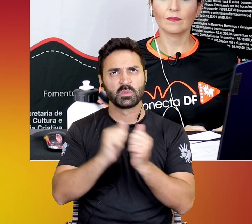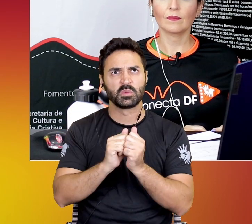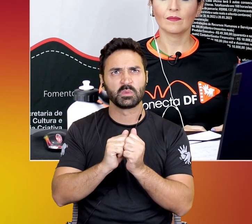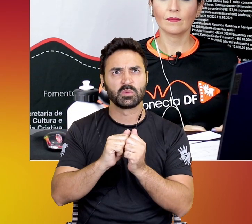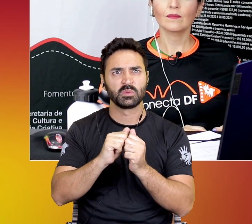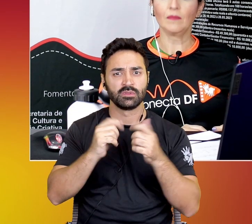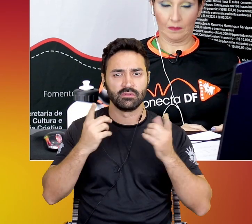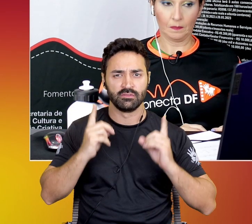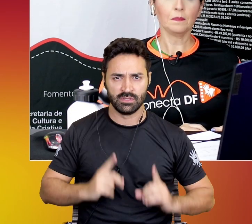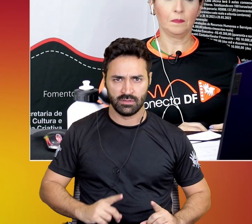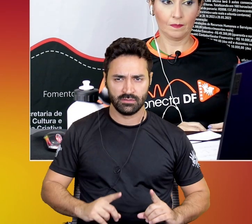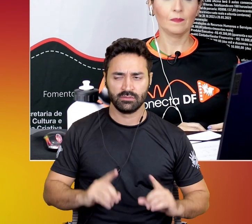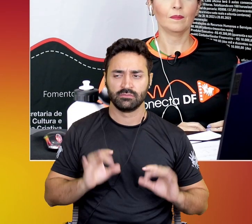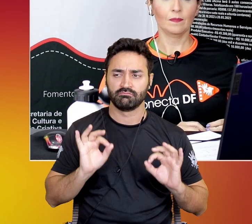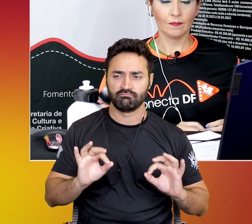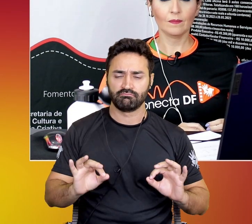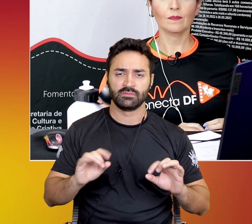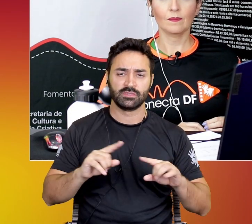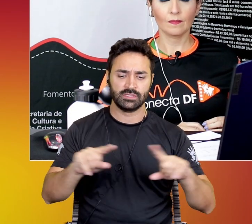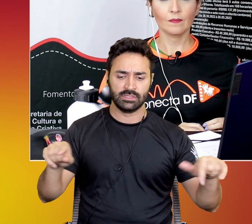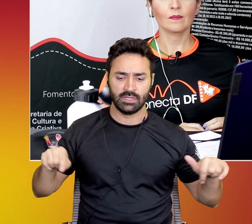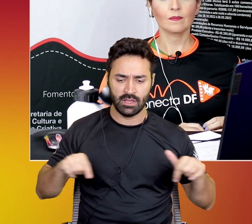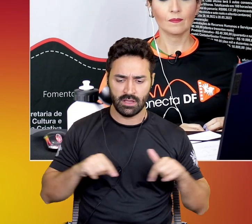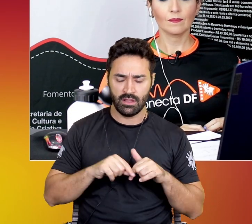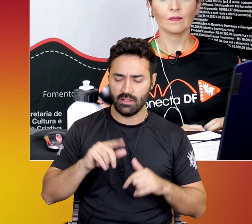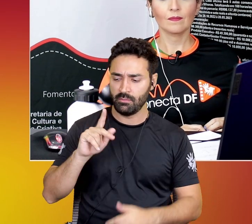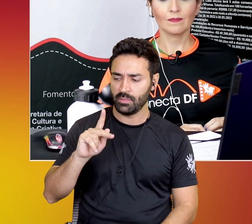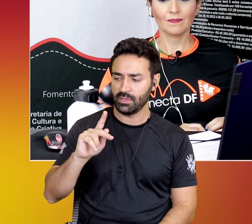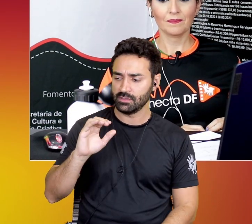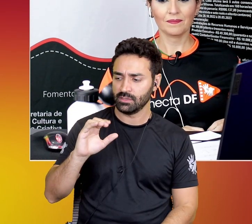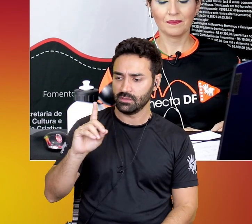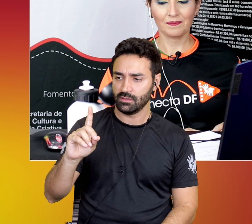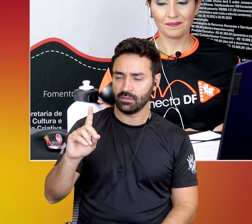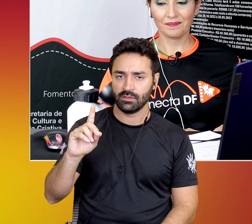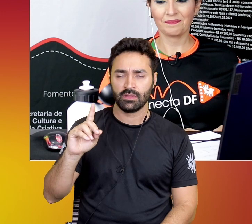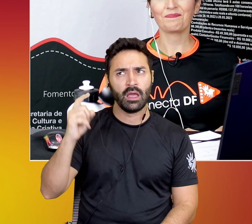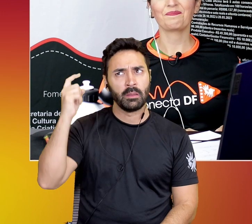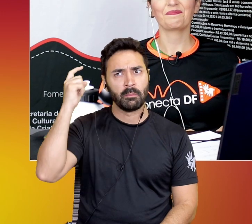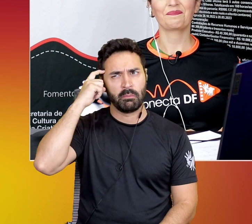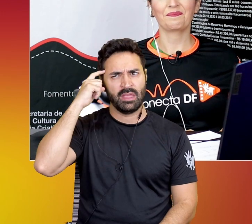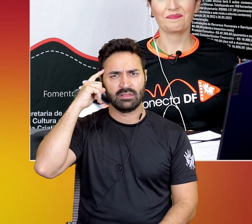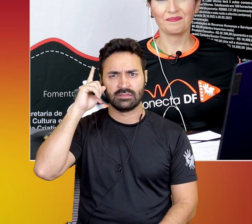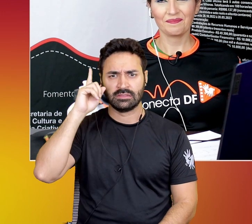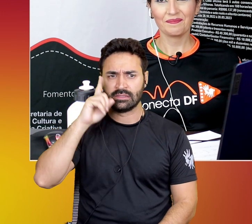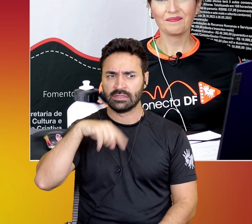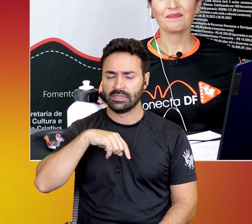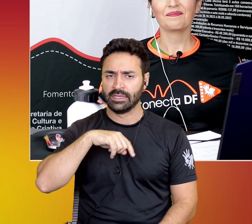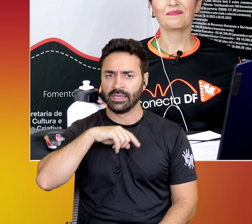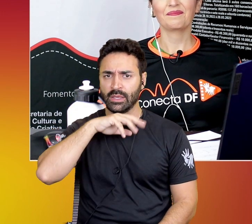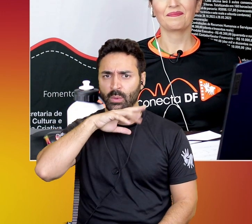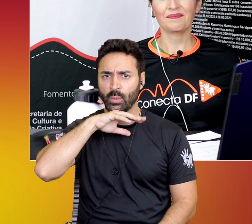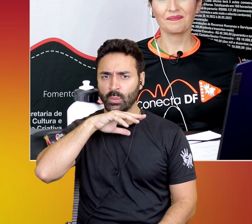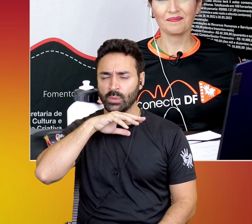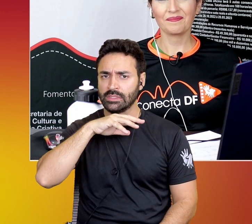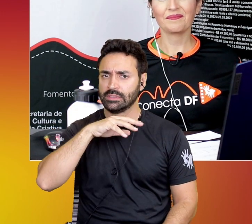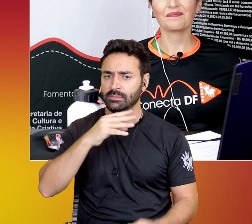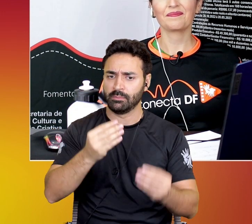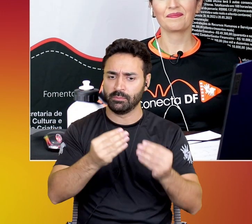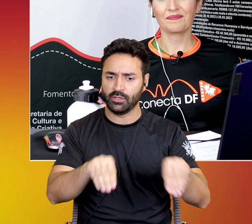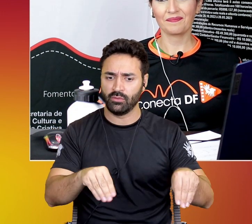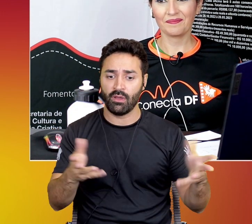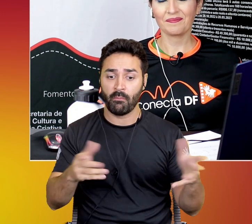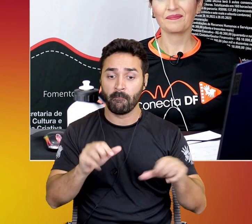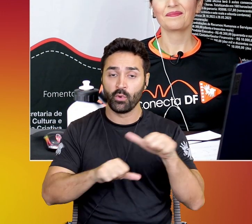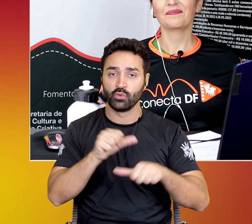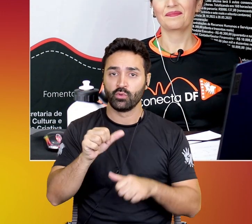com deficiência. E aí acharam que isso era uma coisa ofensiva. E hoje em dia mudou para PNE, pessoas